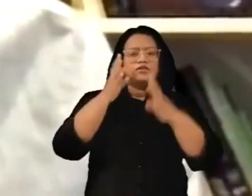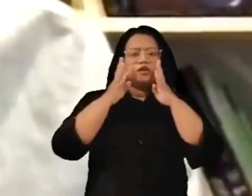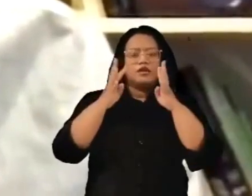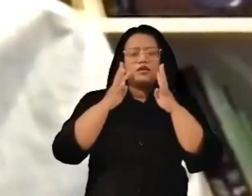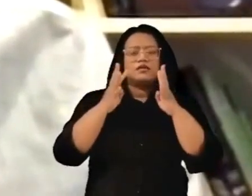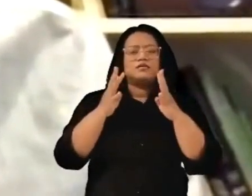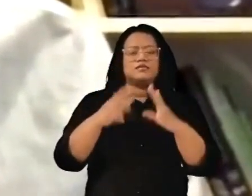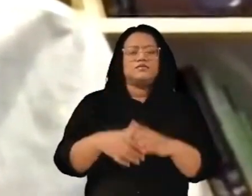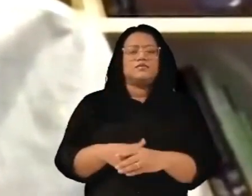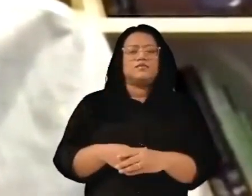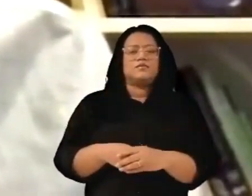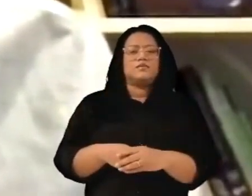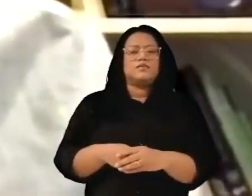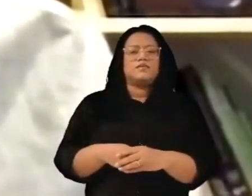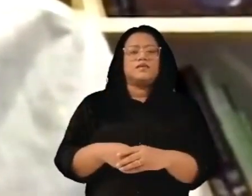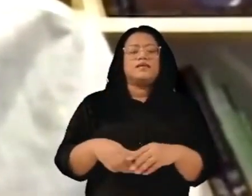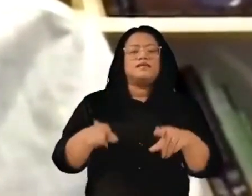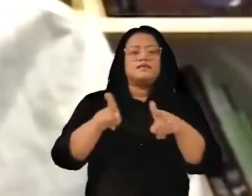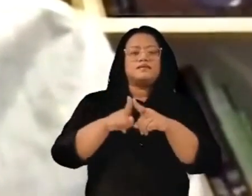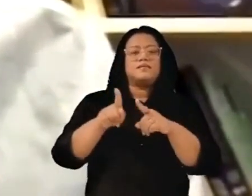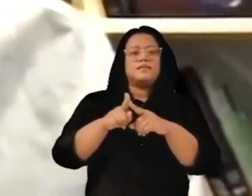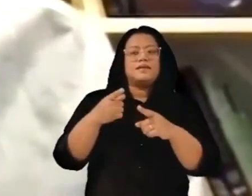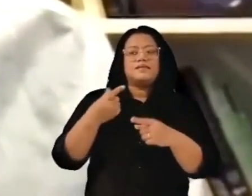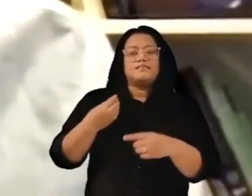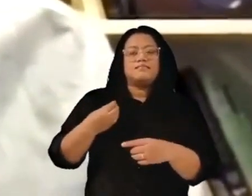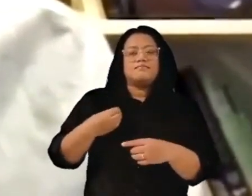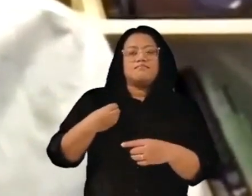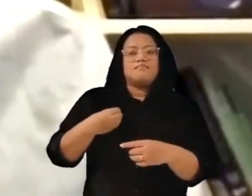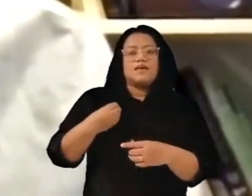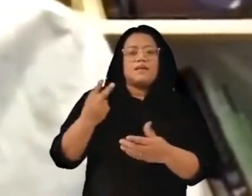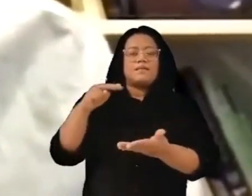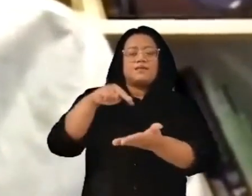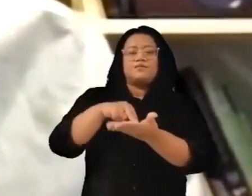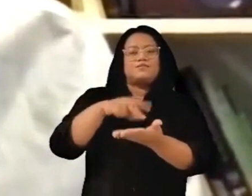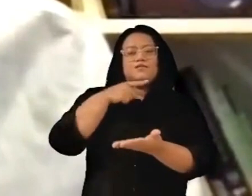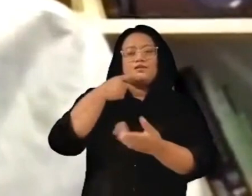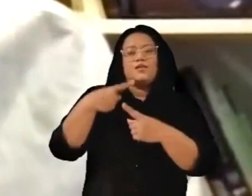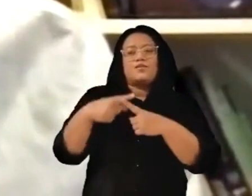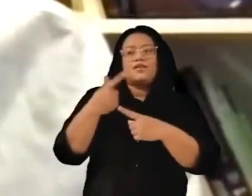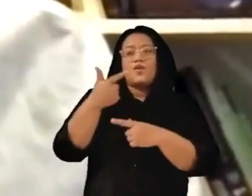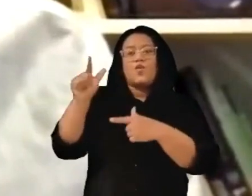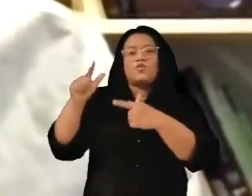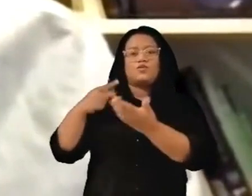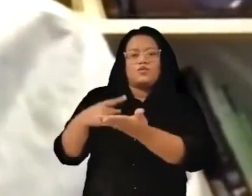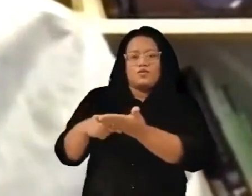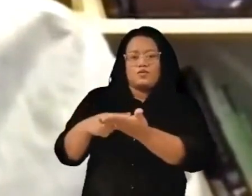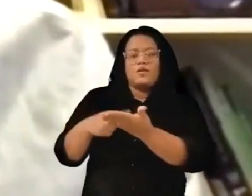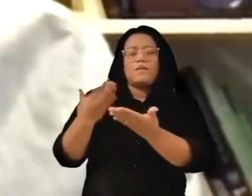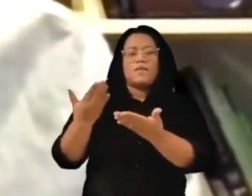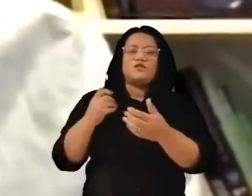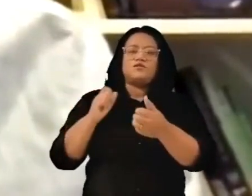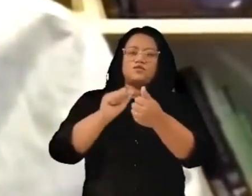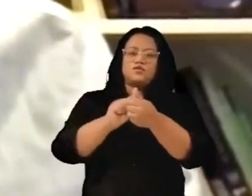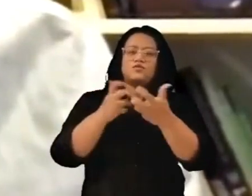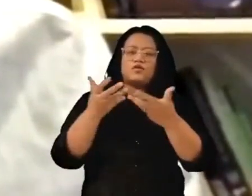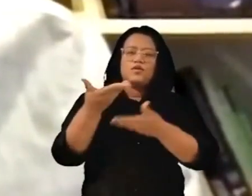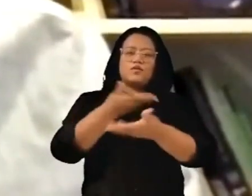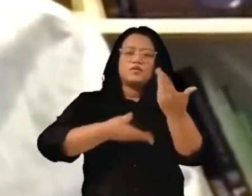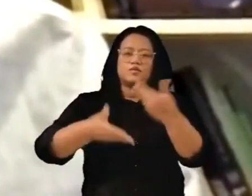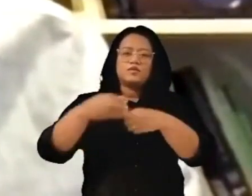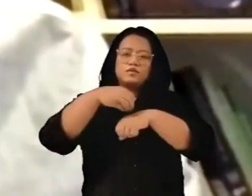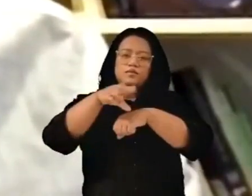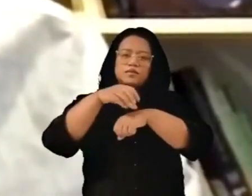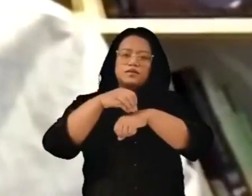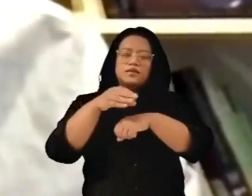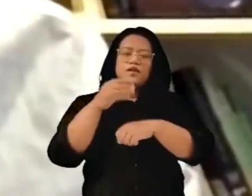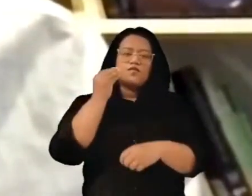não poder estar presencialmente devido a outros compromissos, mas de estar com vocês, espero trazer uma contribuição. Eu vou tentar compartilhar uma tela,